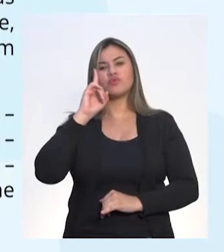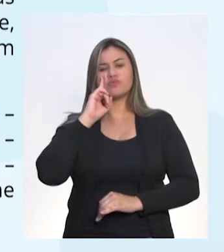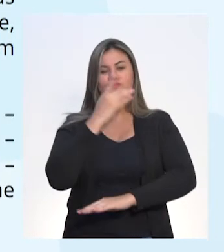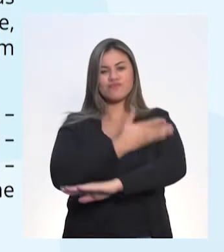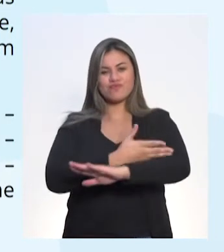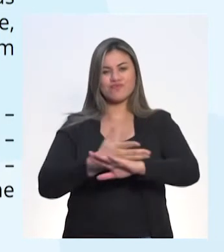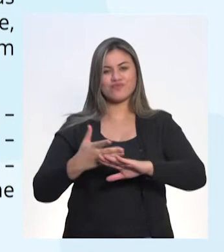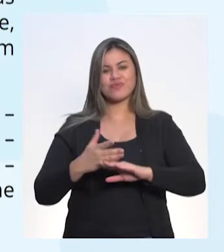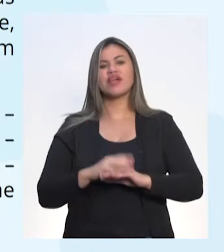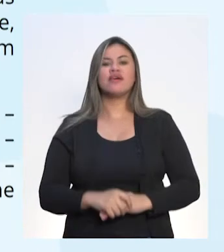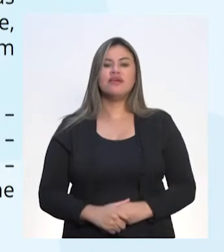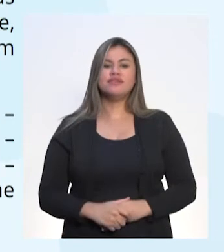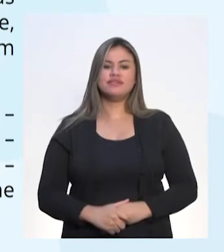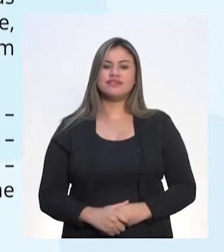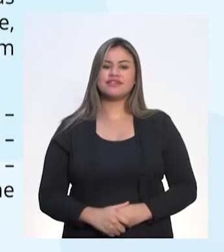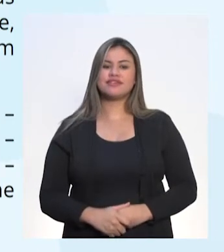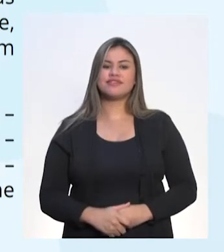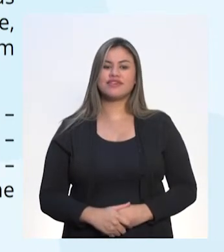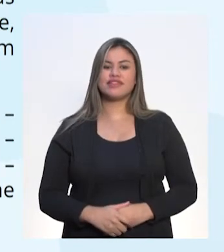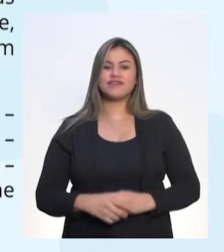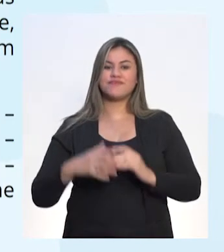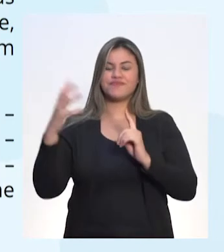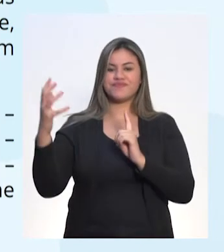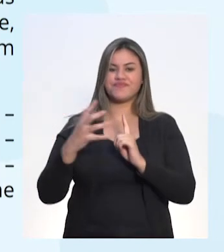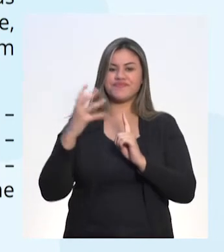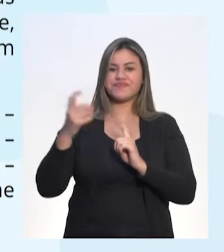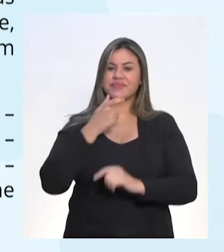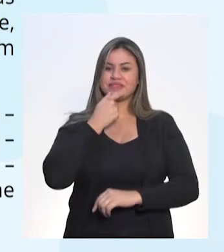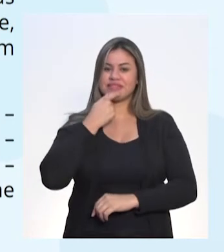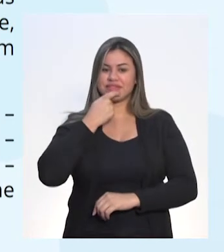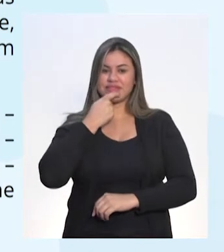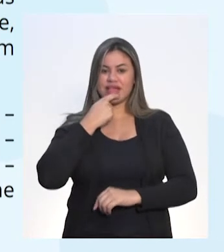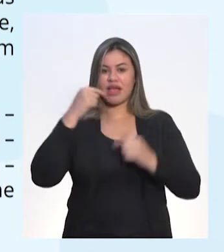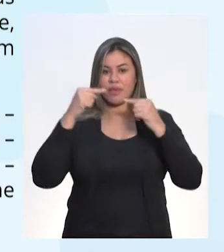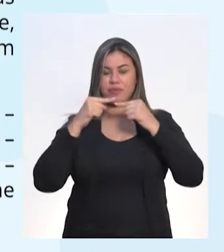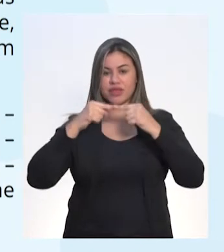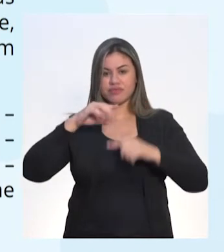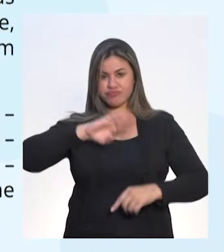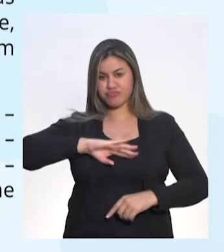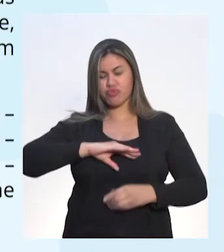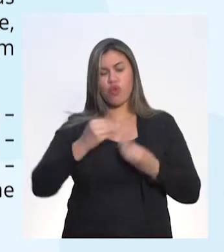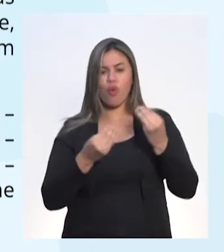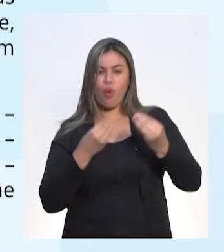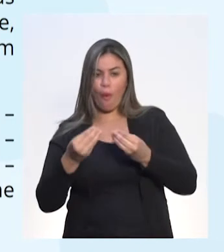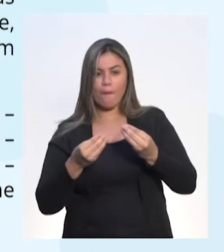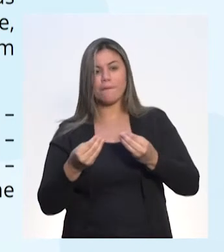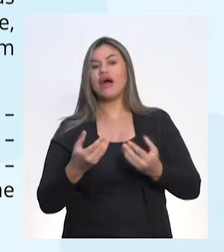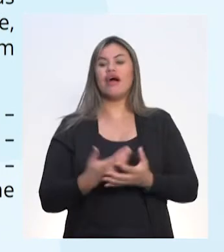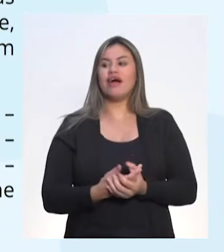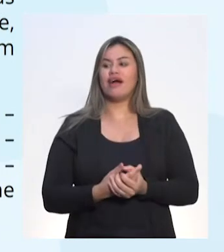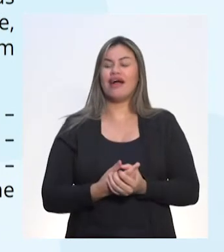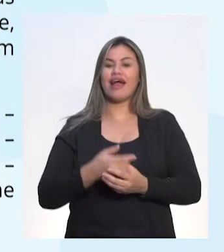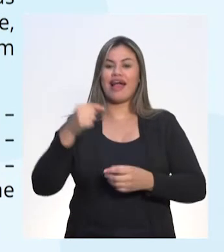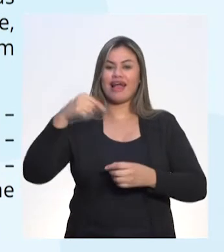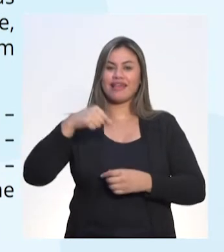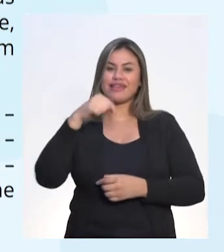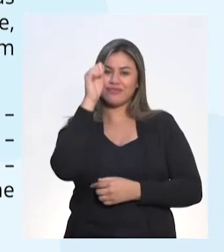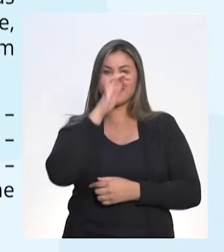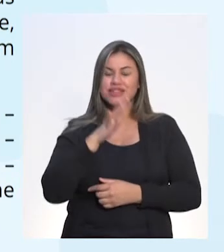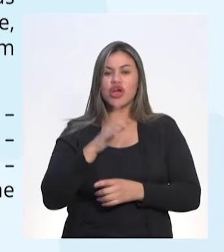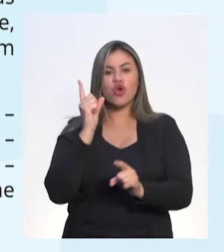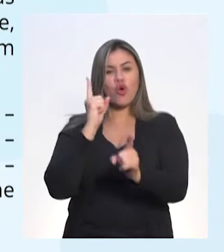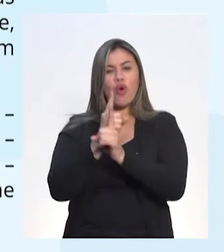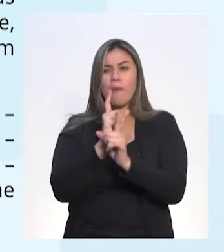bom? Então, vamos ver um pouquinho da influência inglesa na nossa língua. Na nossa língua, a gente encontra várias palavras, né, gente, que a gente sabe que são de